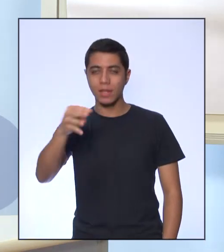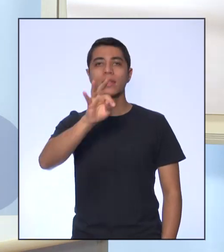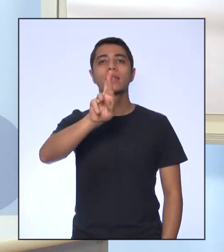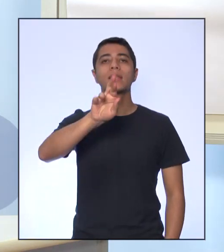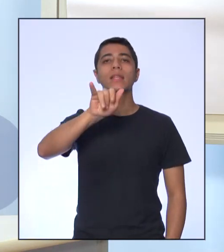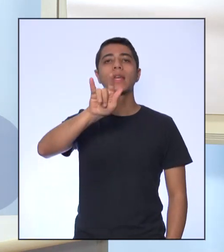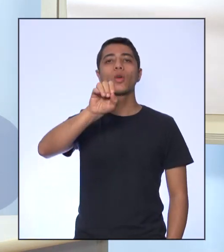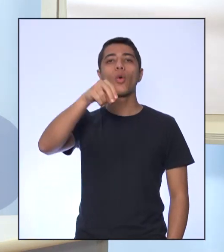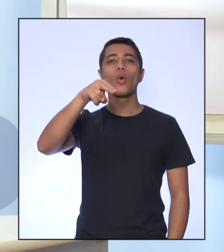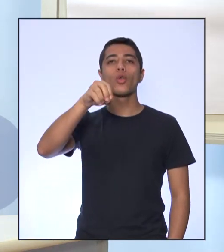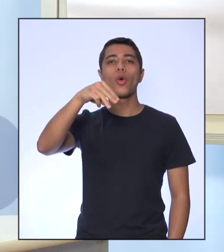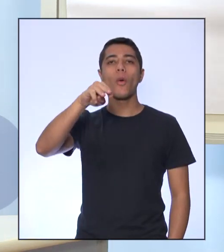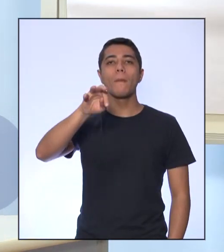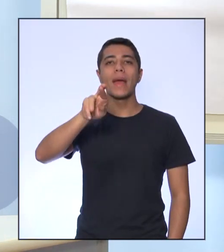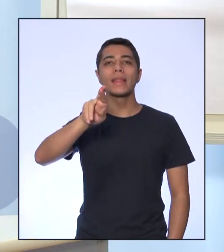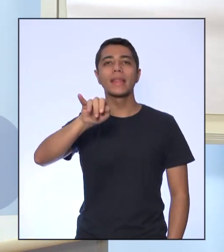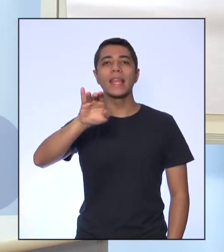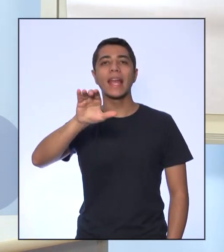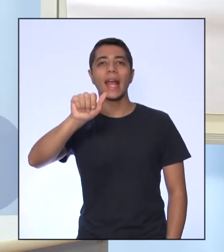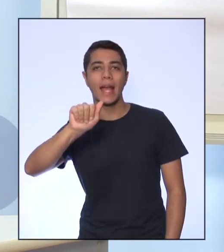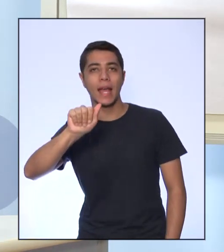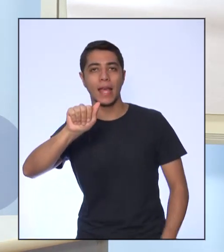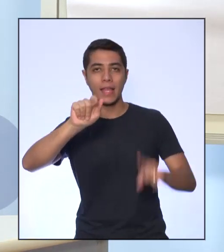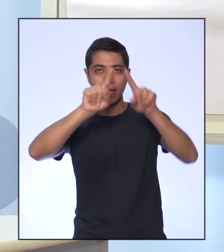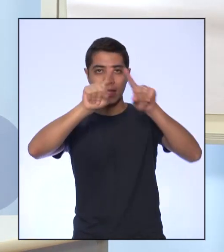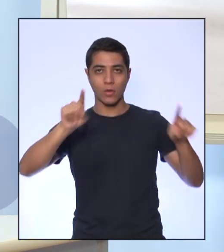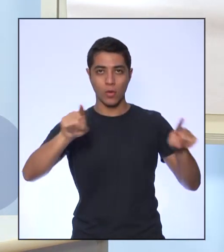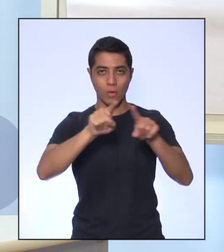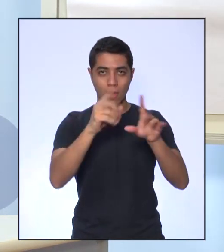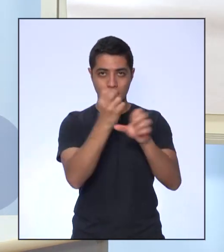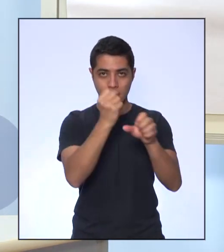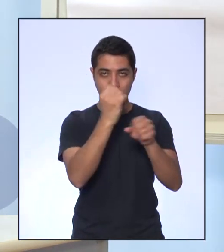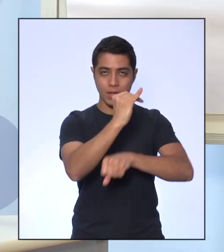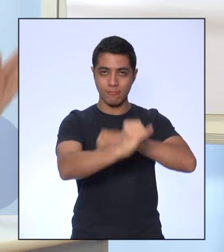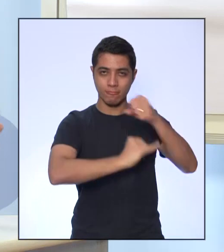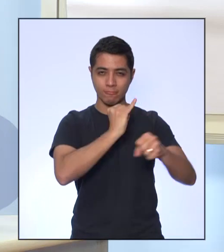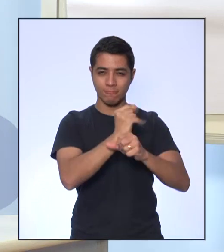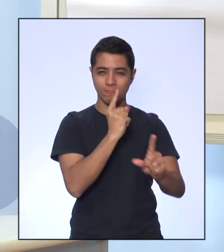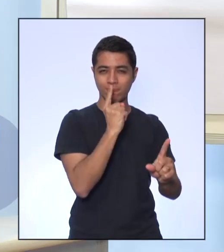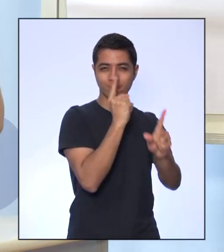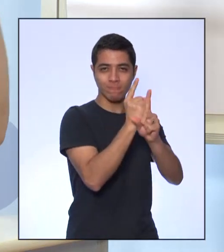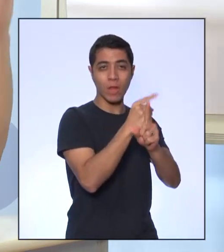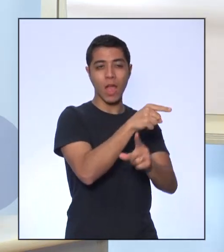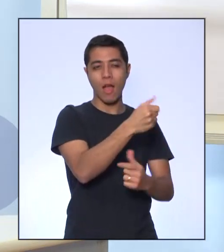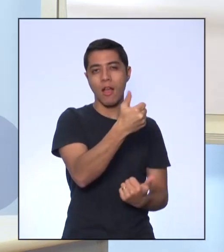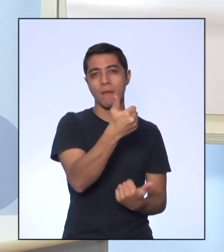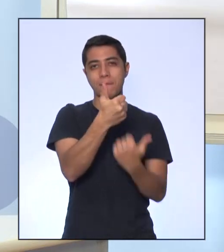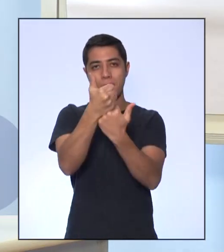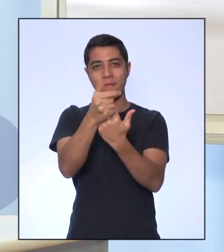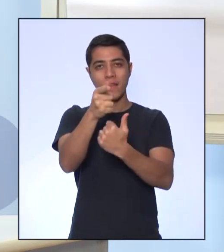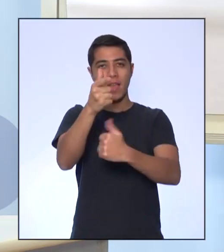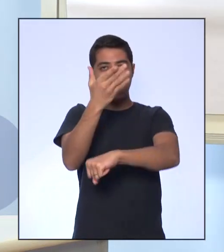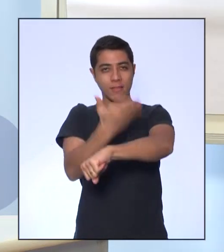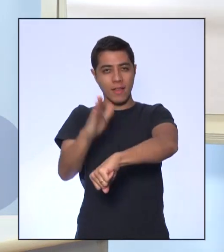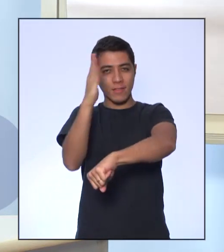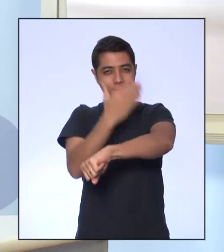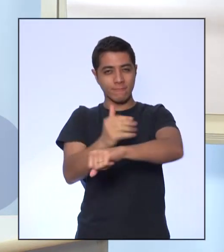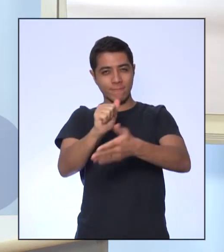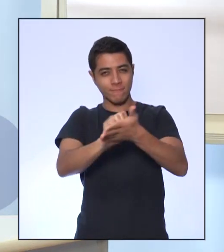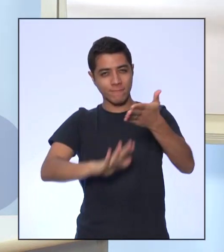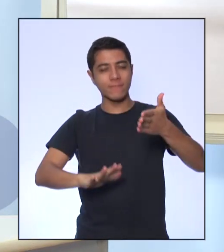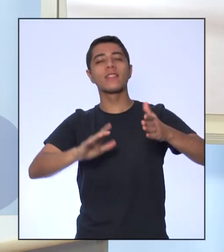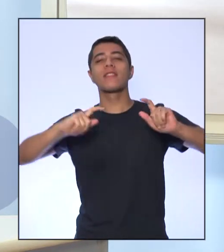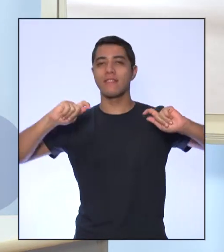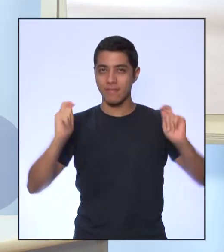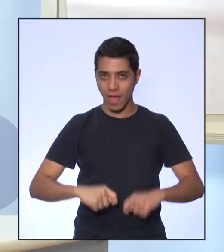auxílio para vocês fazer nos exercícios essa tabela basicamente é o circulo trigonométrico inteiro dividido em